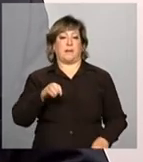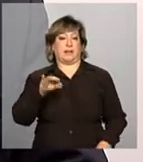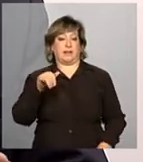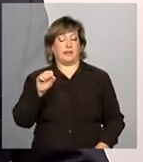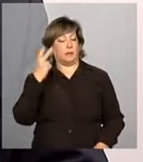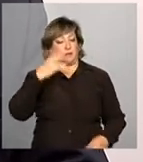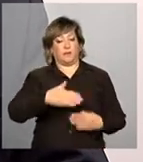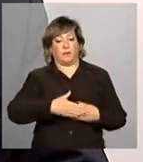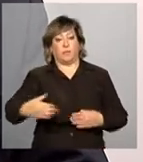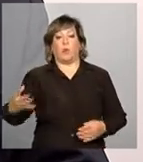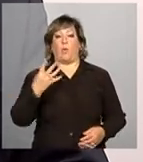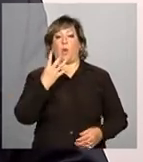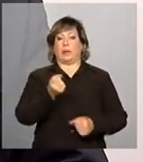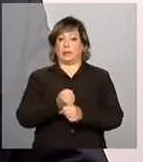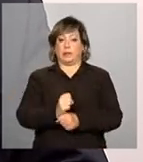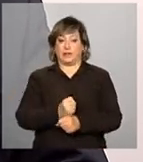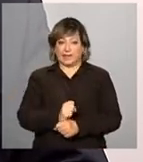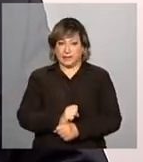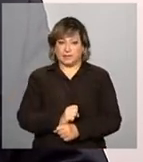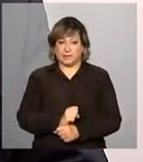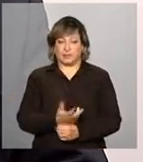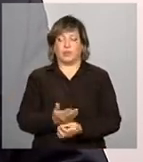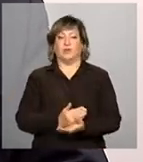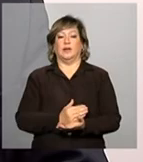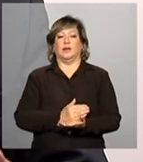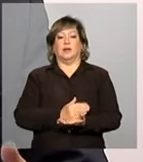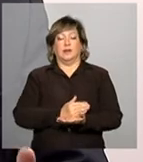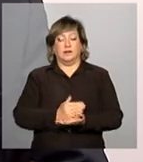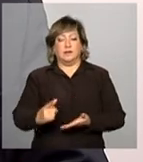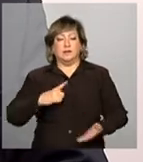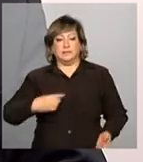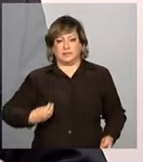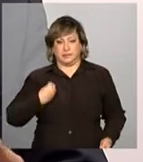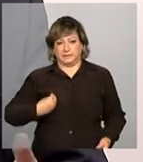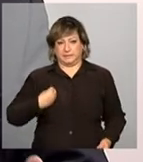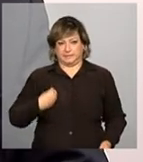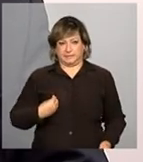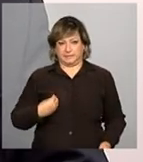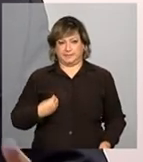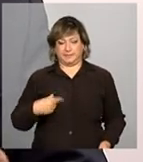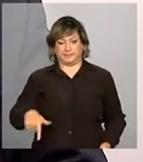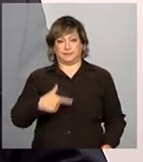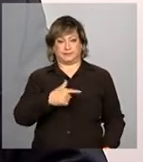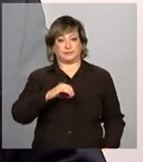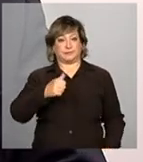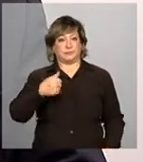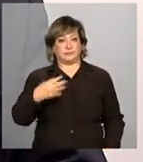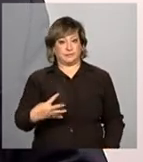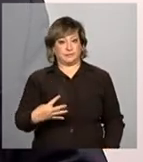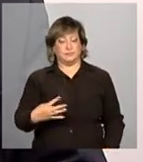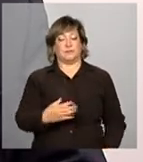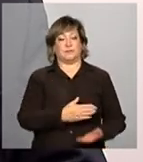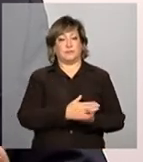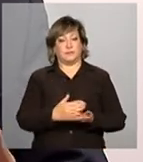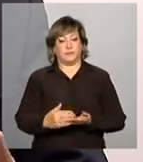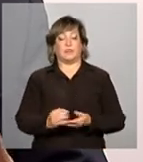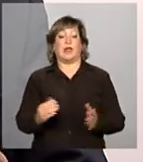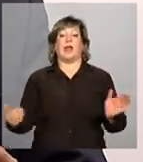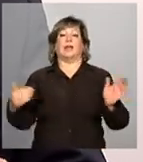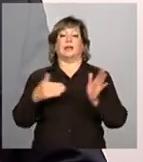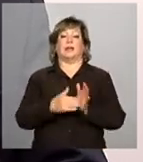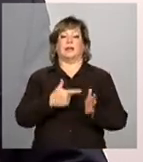os próximos quatro anos né começando a vigorar a partir de 2014 indo até